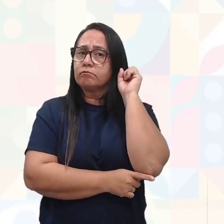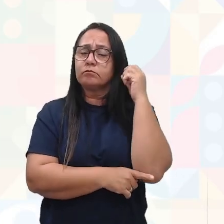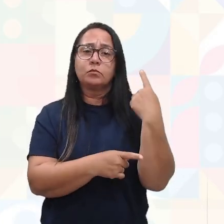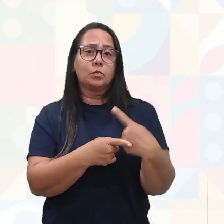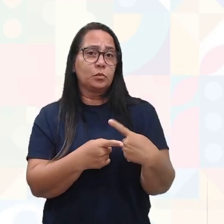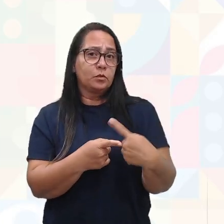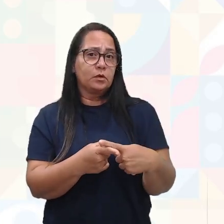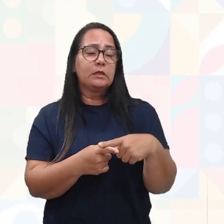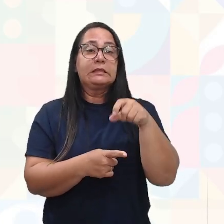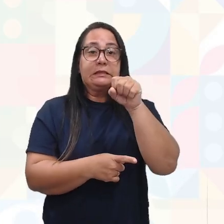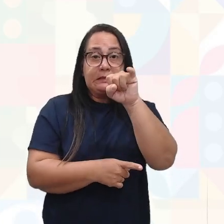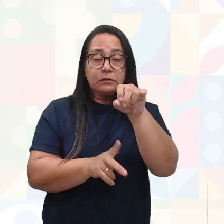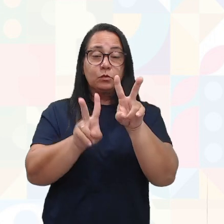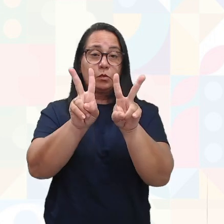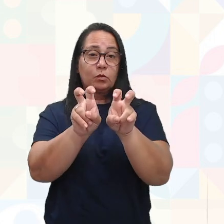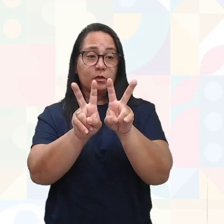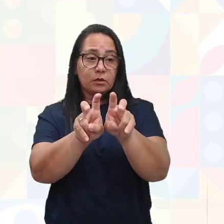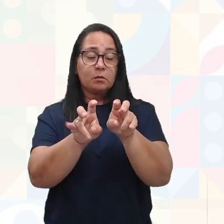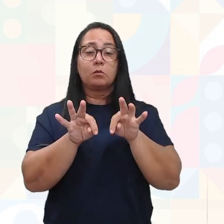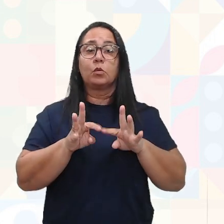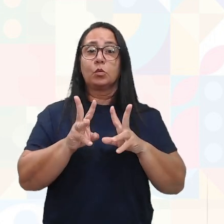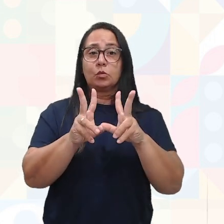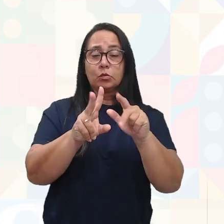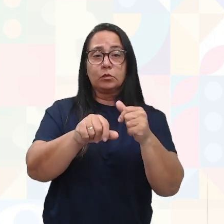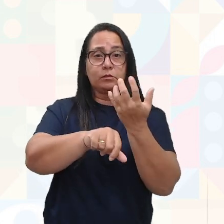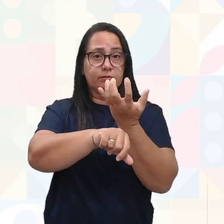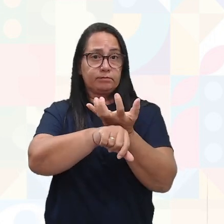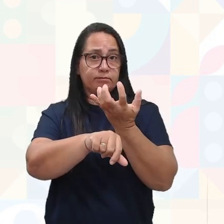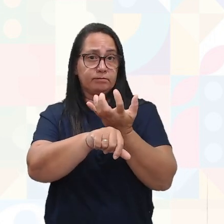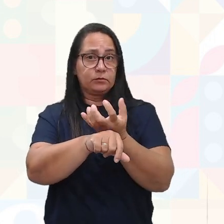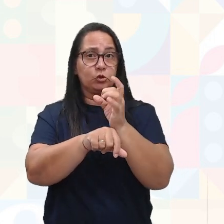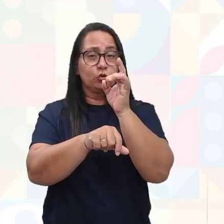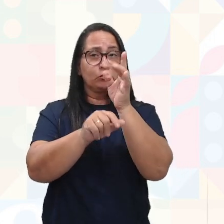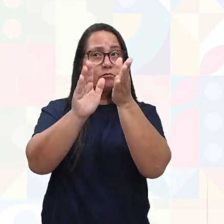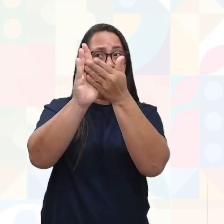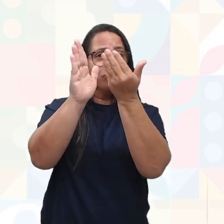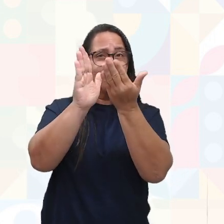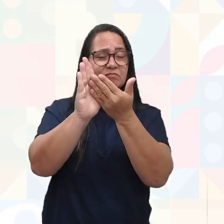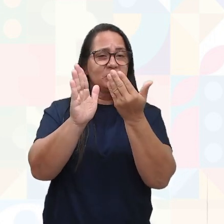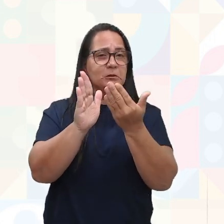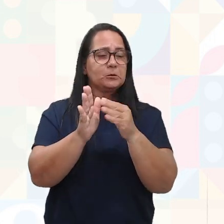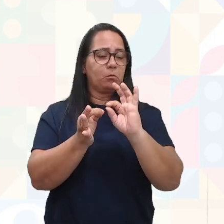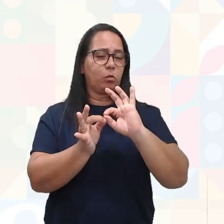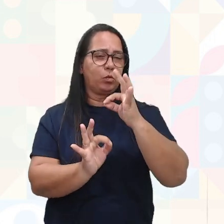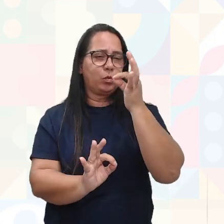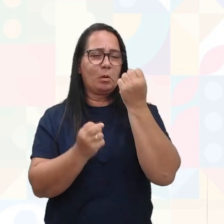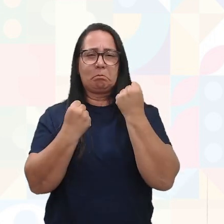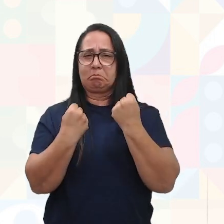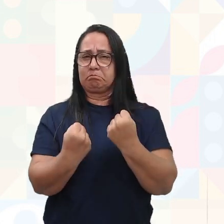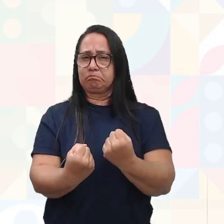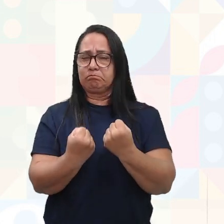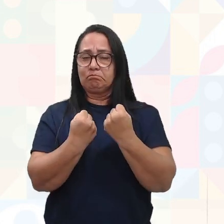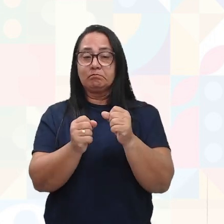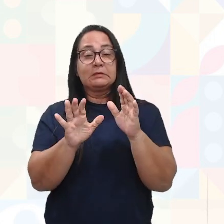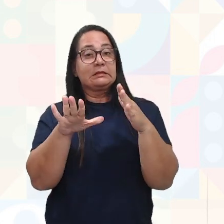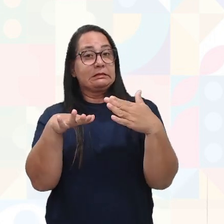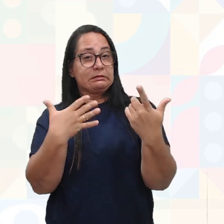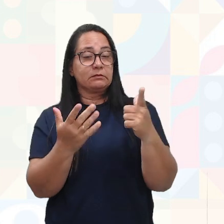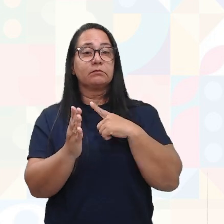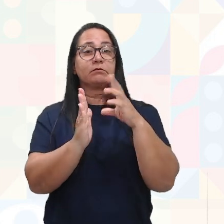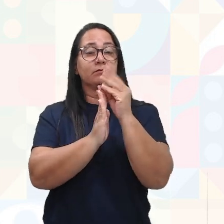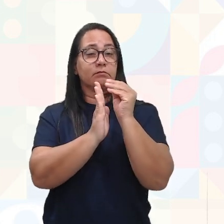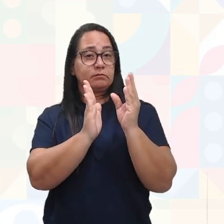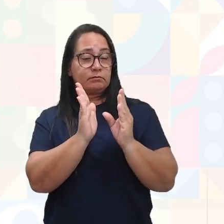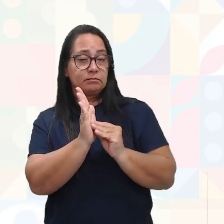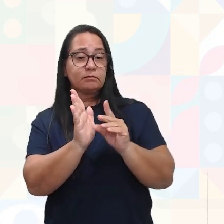for trazer toda a temática da disciplina no e-book, ele vai ficar uma leitura muito pesada. Então, a gente traz um conteúdo para a